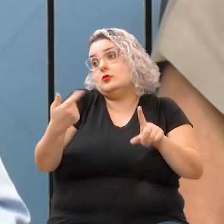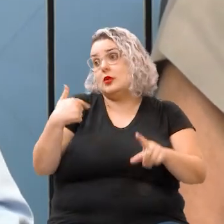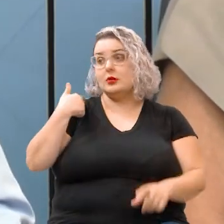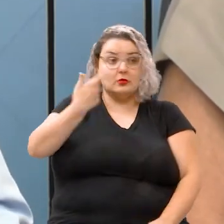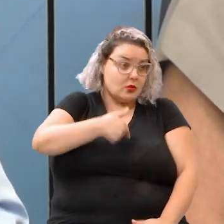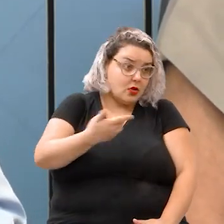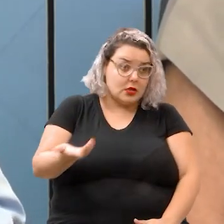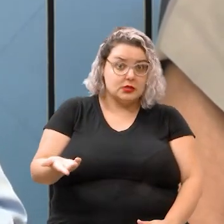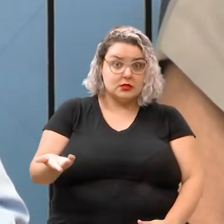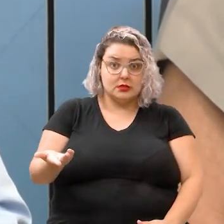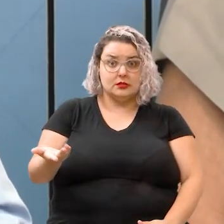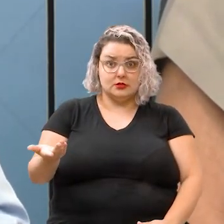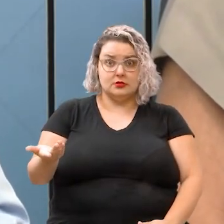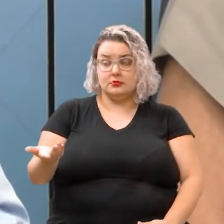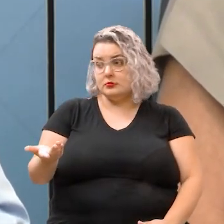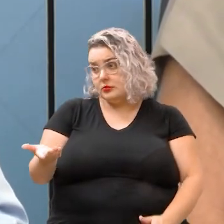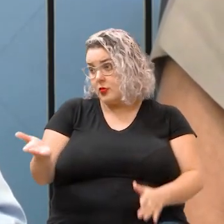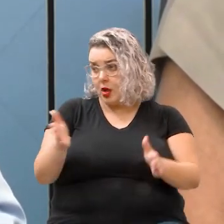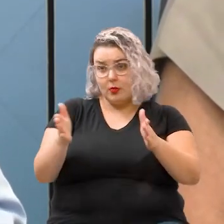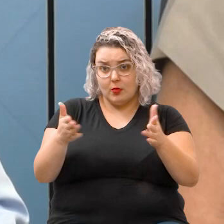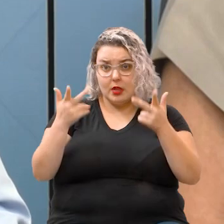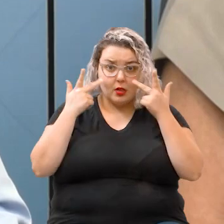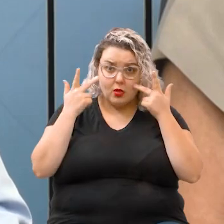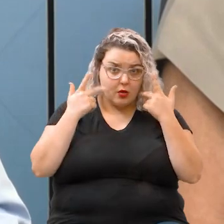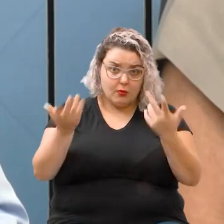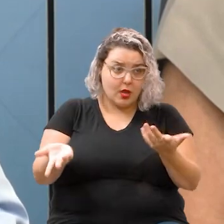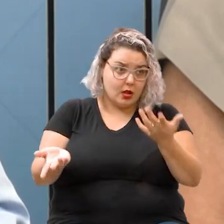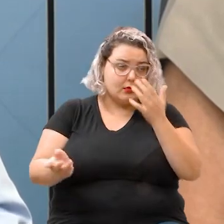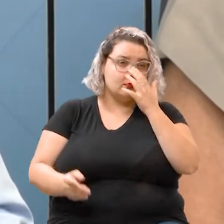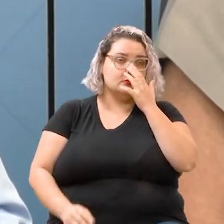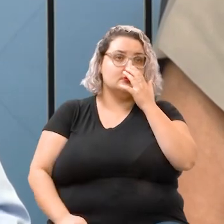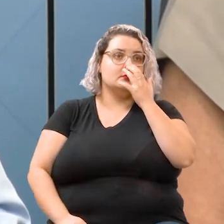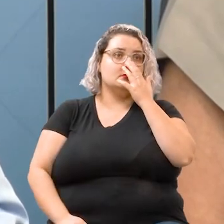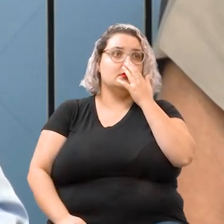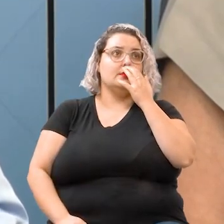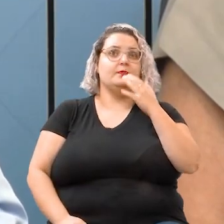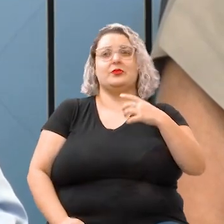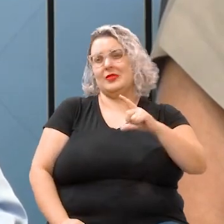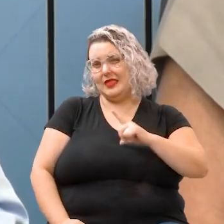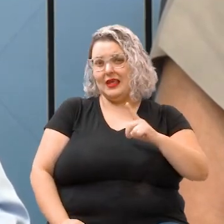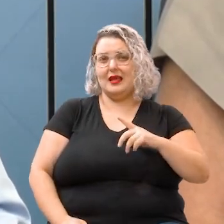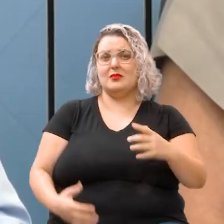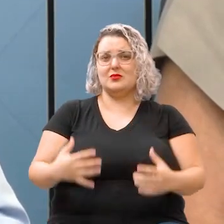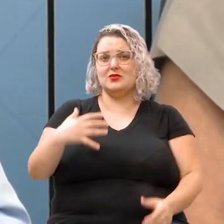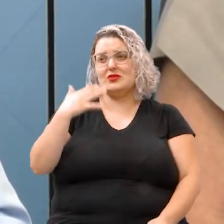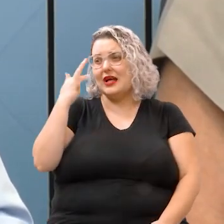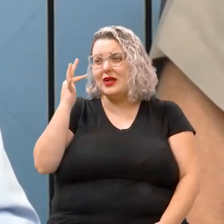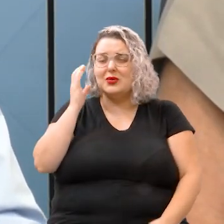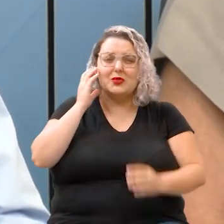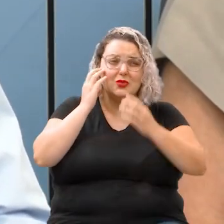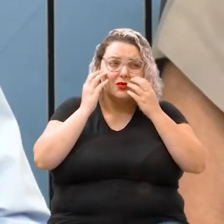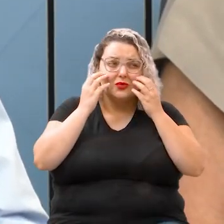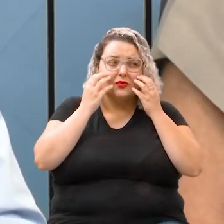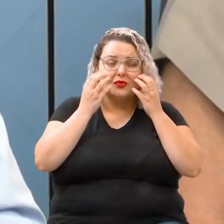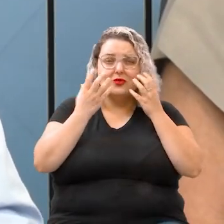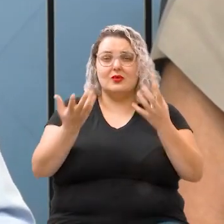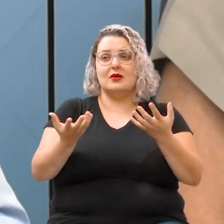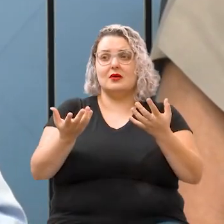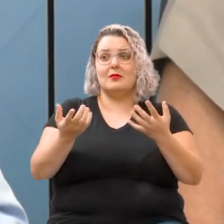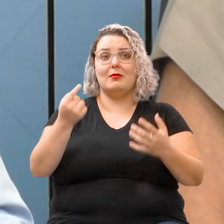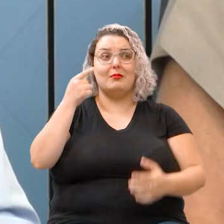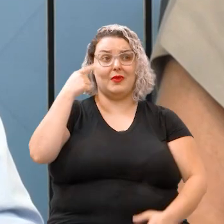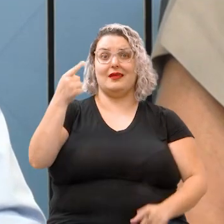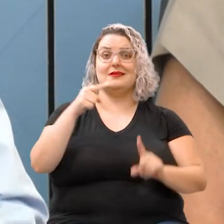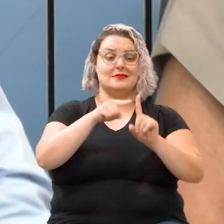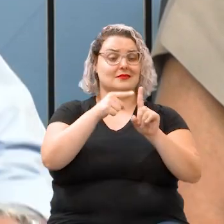nós. Né? Nós que estamos numa situação normal, nós não temos uma alteração no nosso organismo, no nosso corpo,